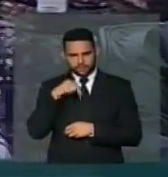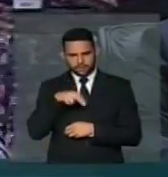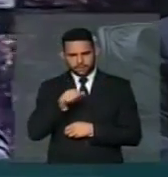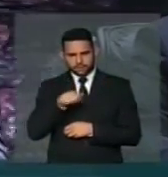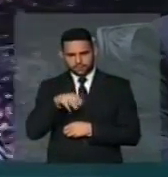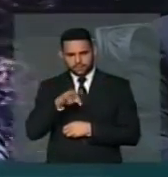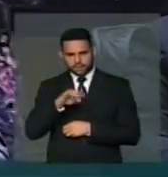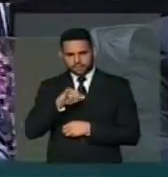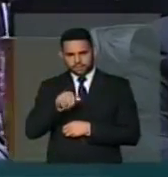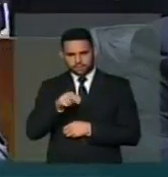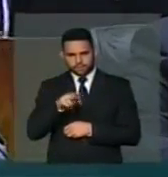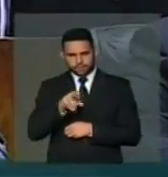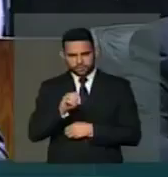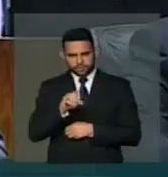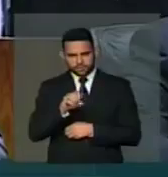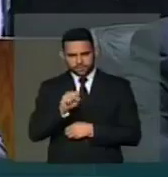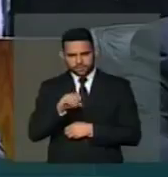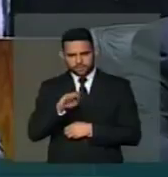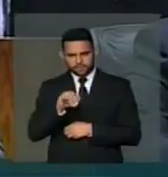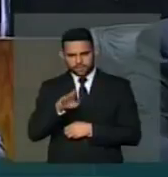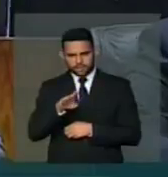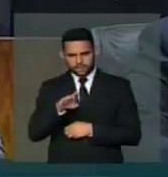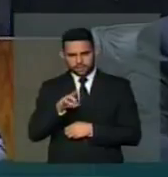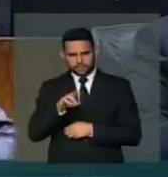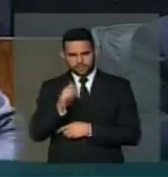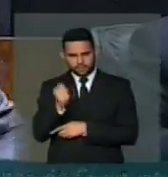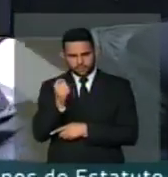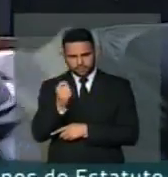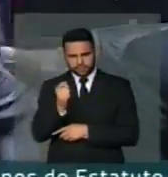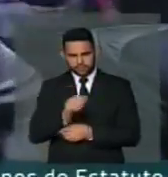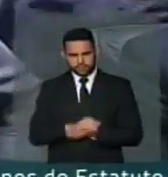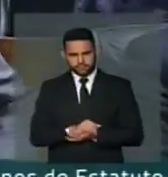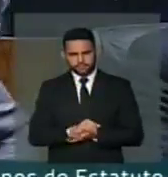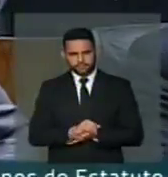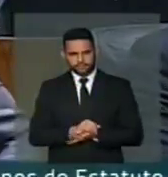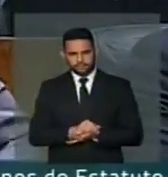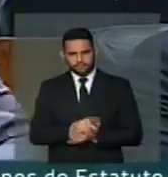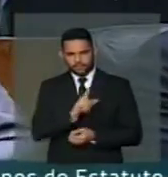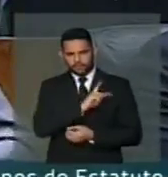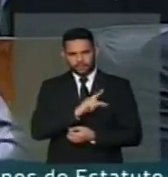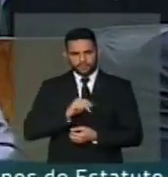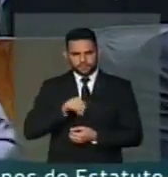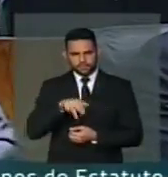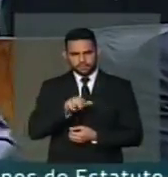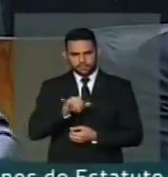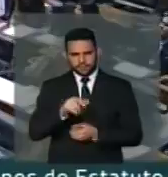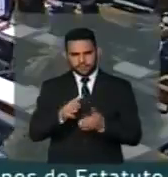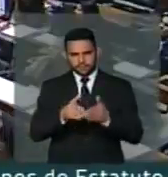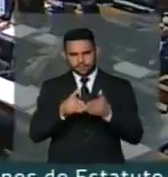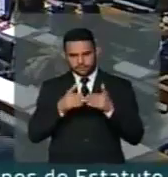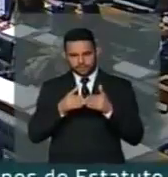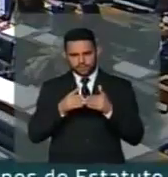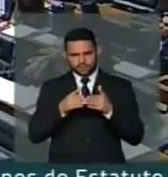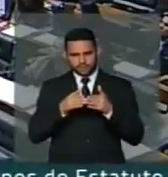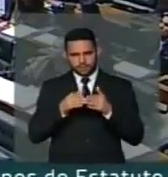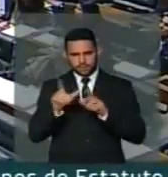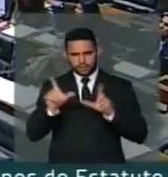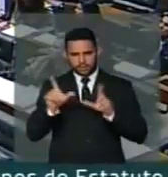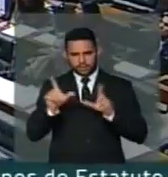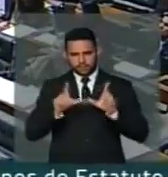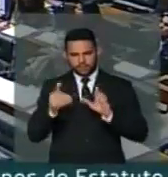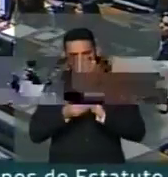Nelson Marquesan Júnior, PSDB, Rio Grande do Sul. Presidente Mauro, eu quero solicitar à TV Câmara que